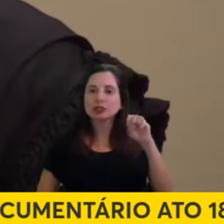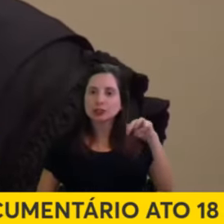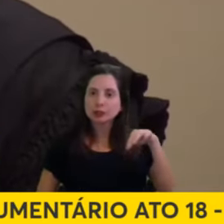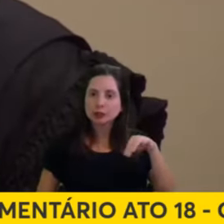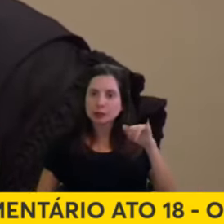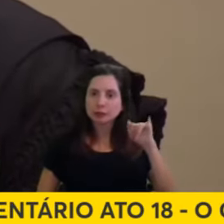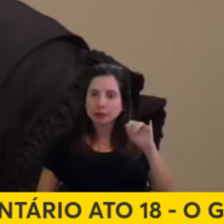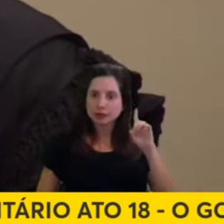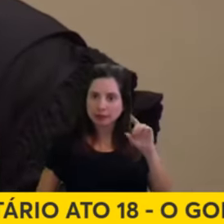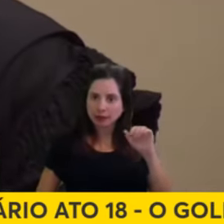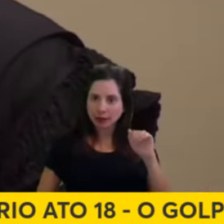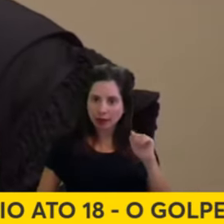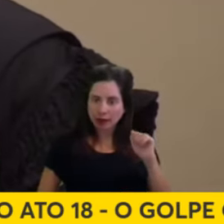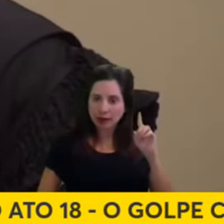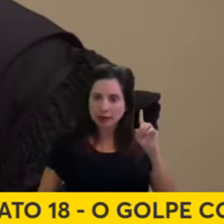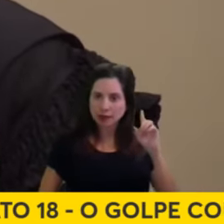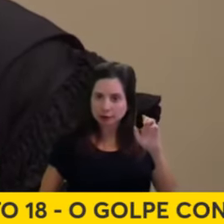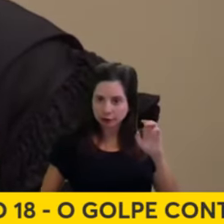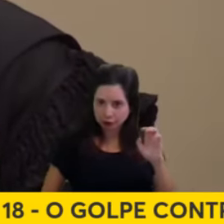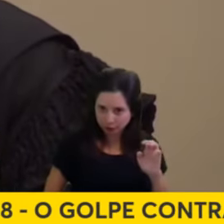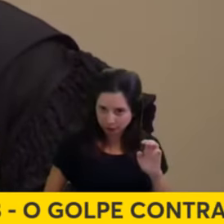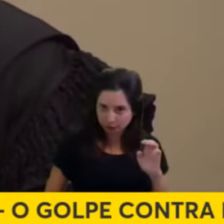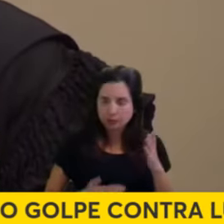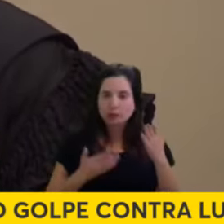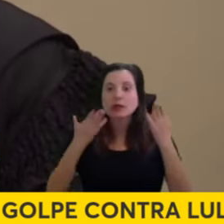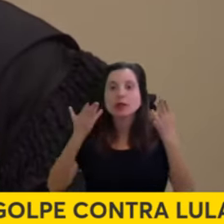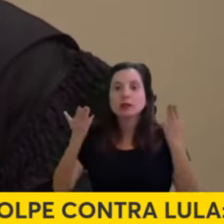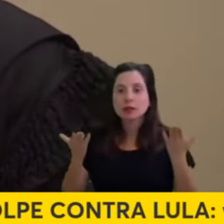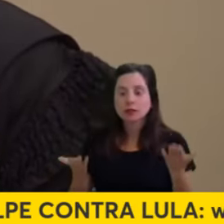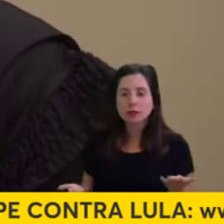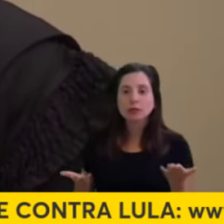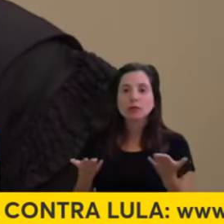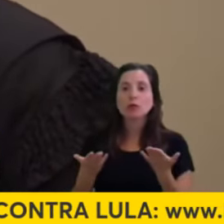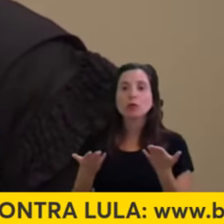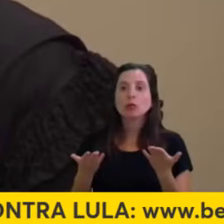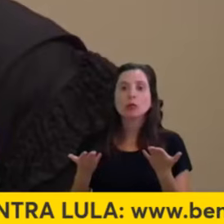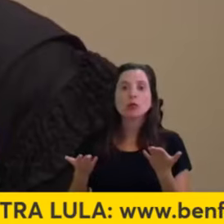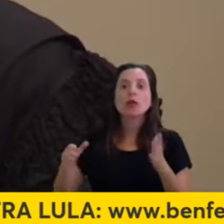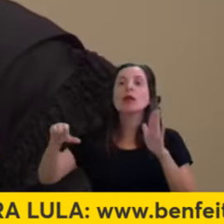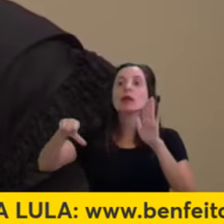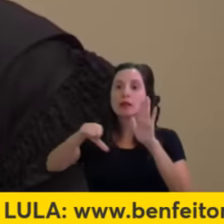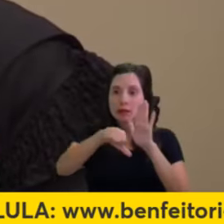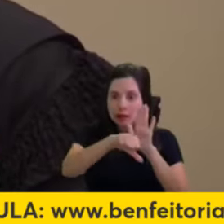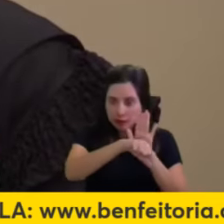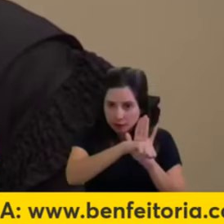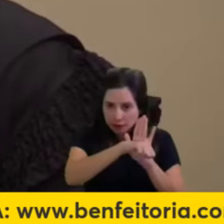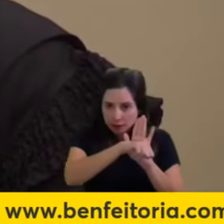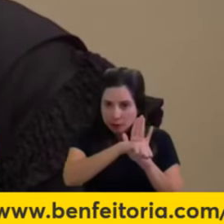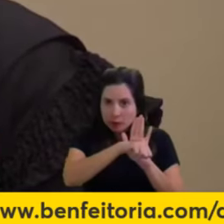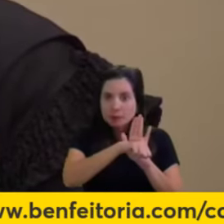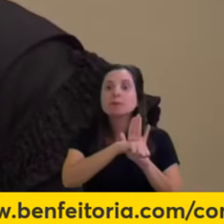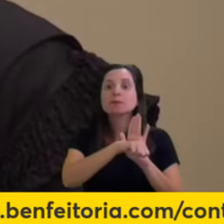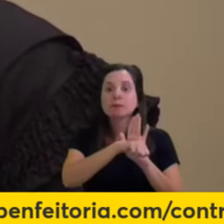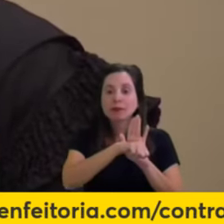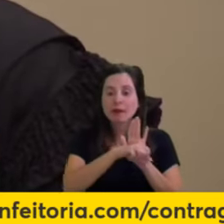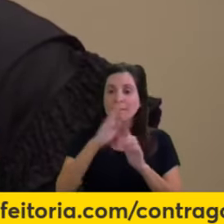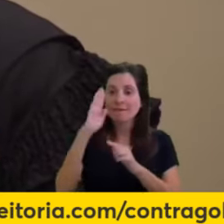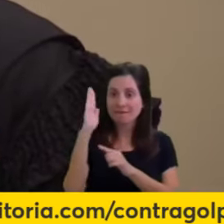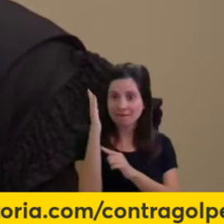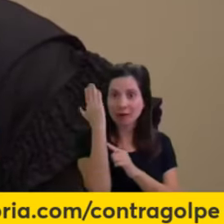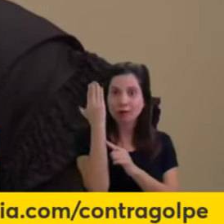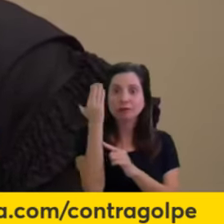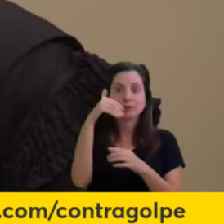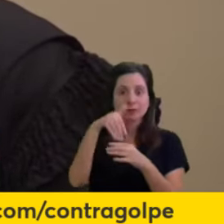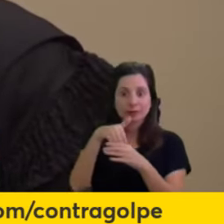sucede que diante todos os postos ao longo desse voto não se constata indícios mínimos dos crimes de apropriação indébita falsidade para fins eleitorais